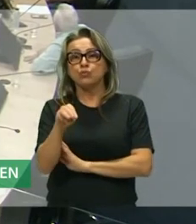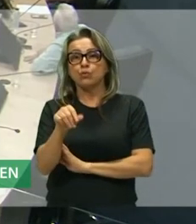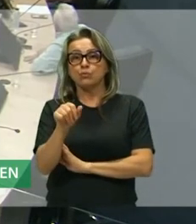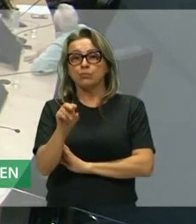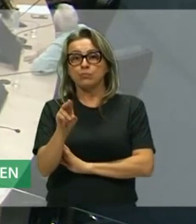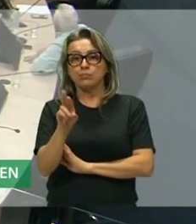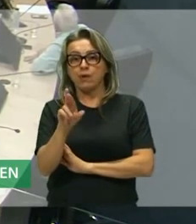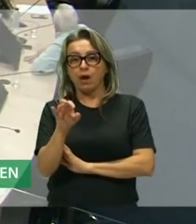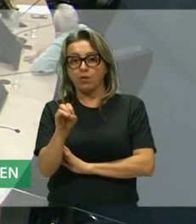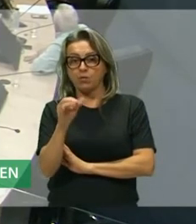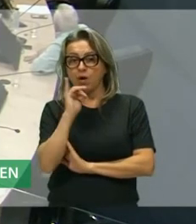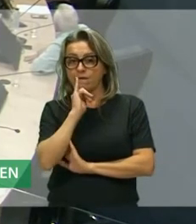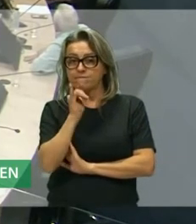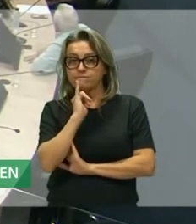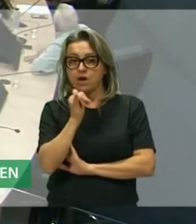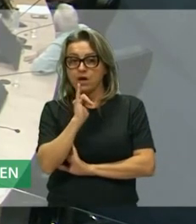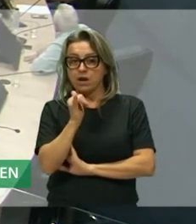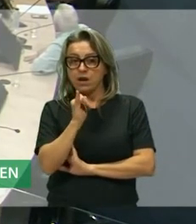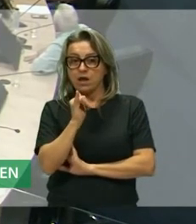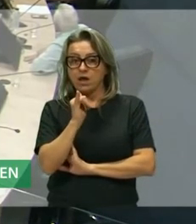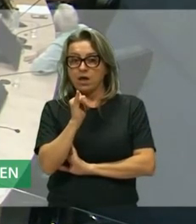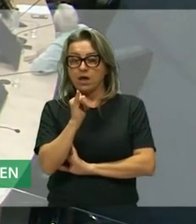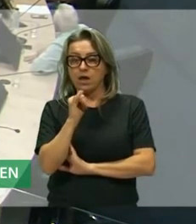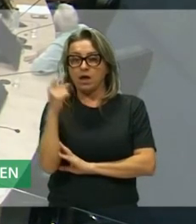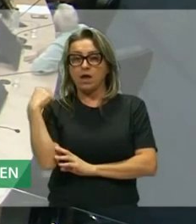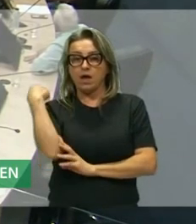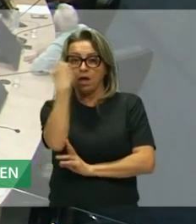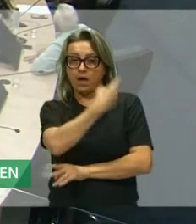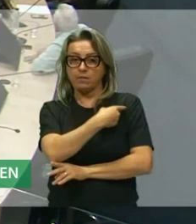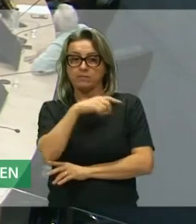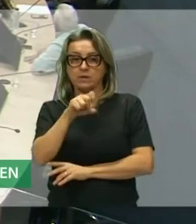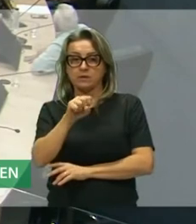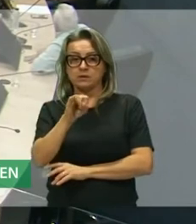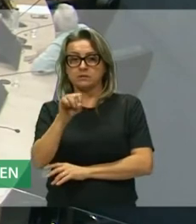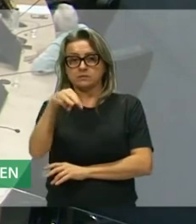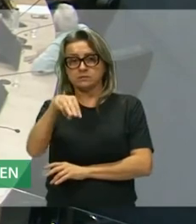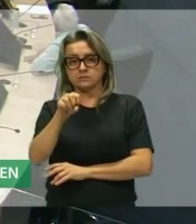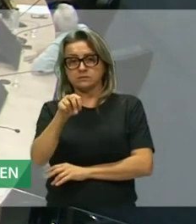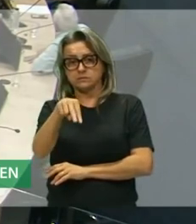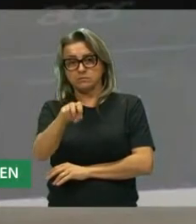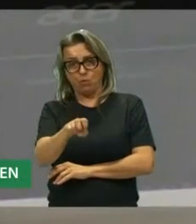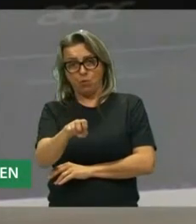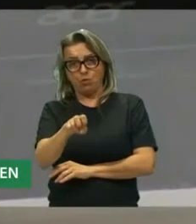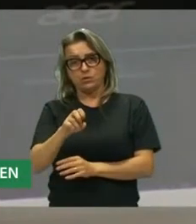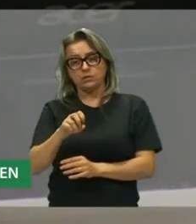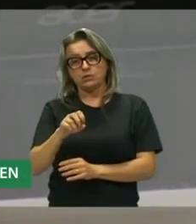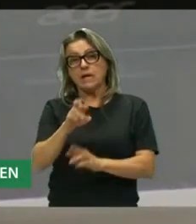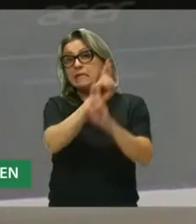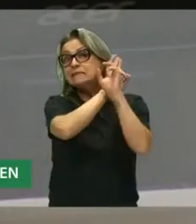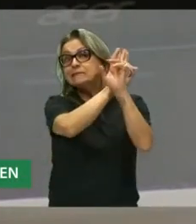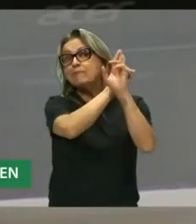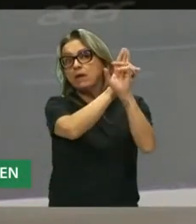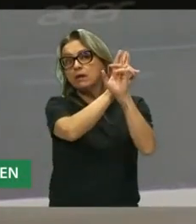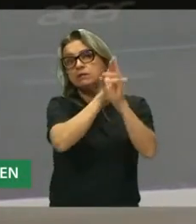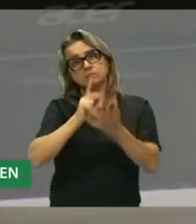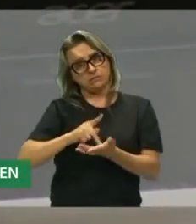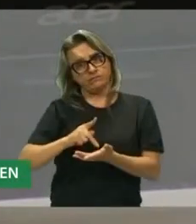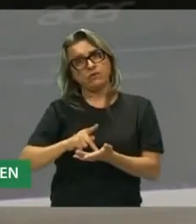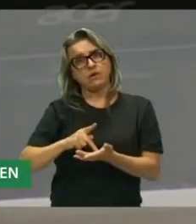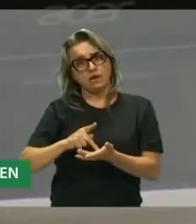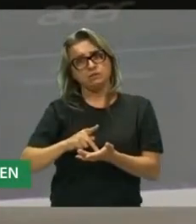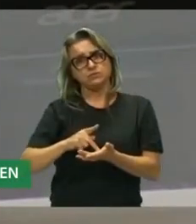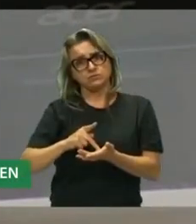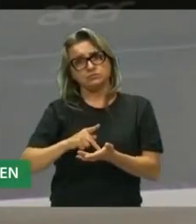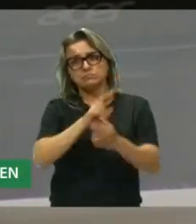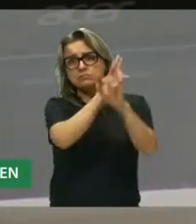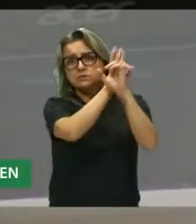a irmã Simone Esperança, realmente, ela se configura como uma esperança. Ela tem aberto para nós todas as